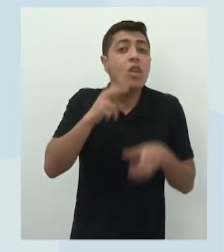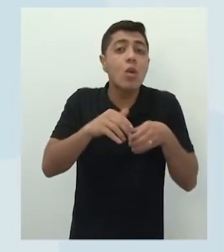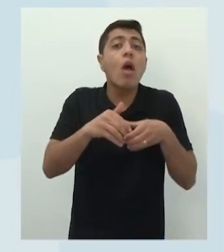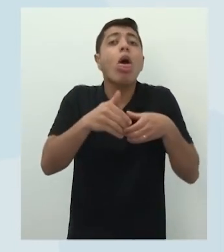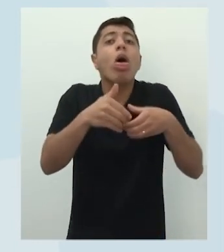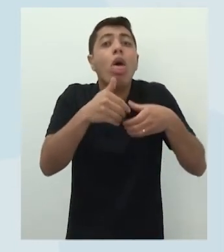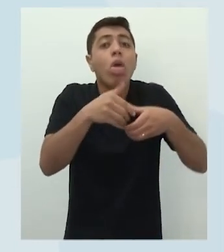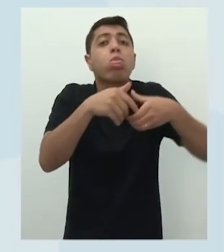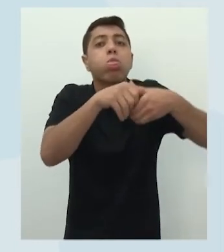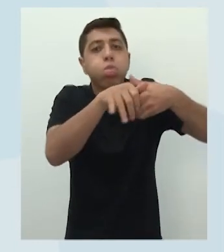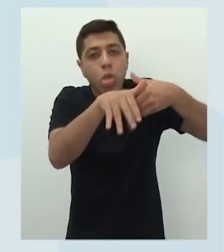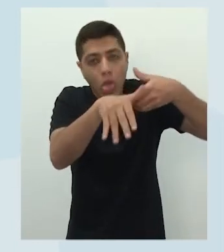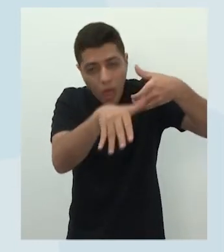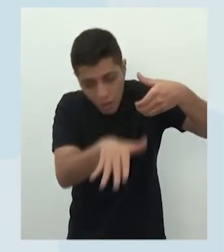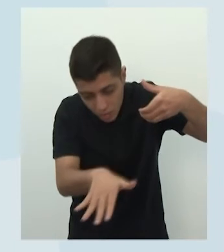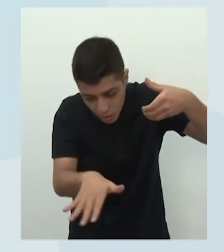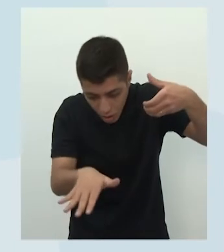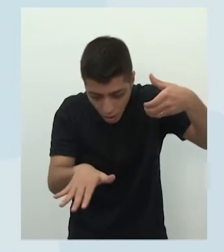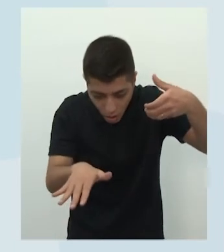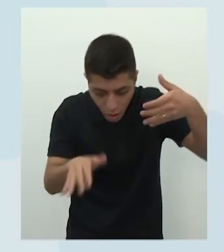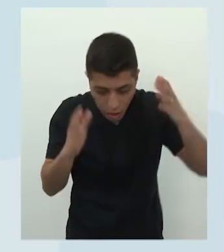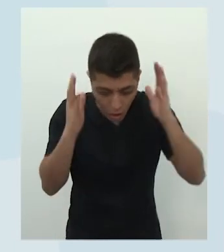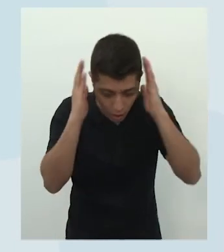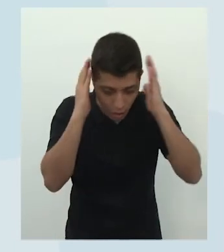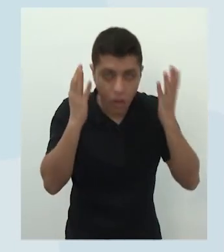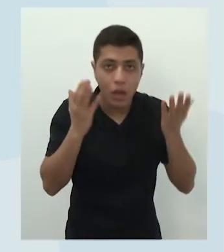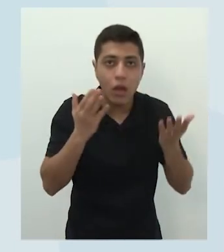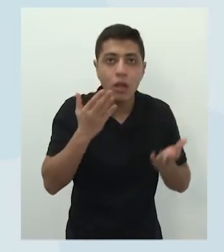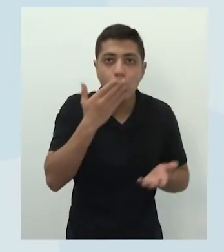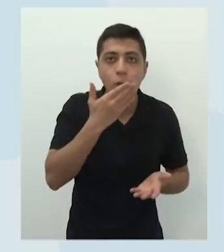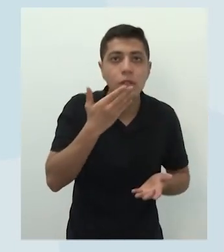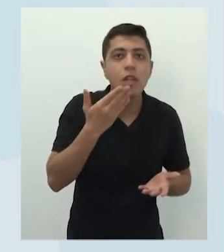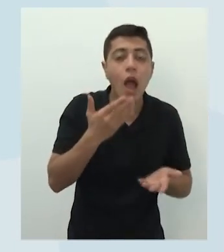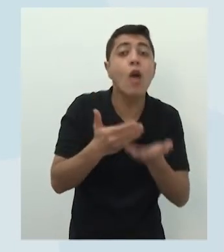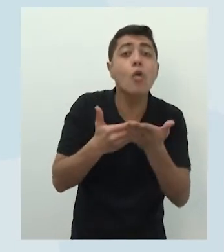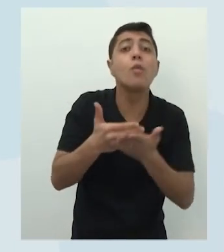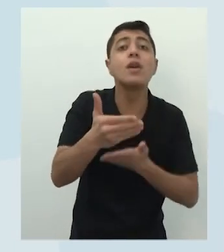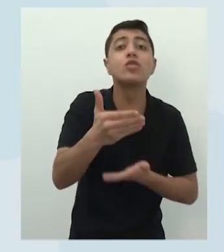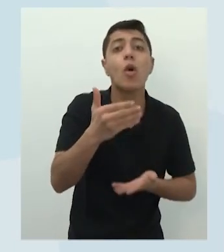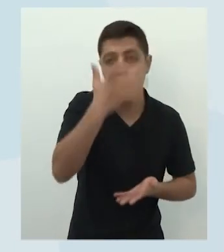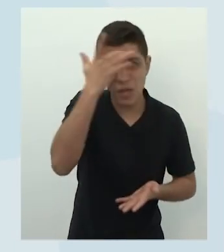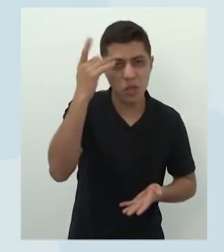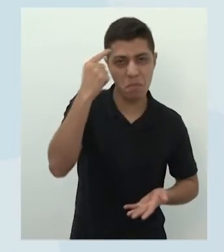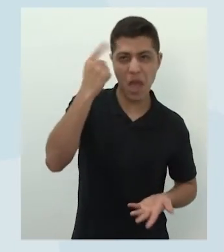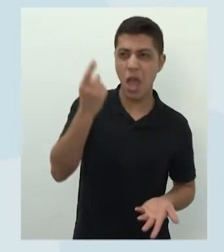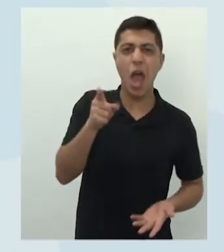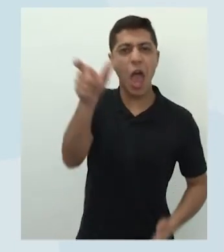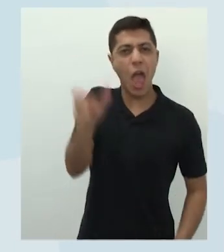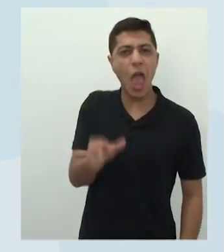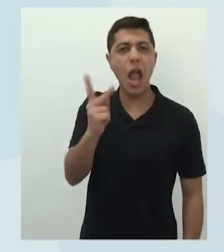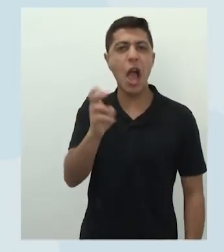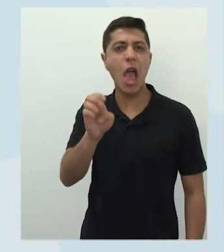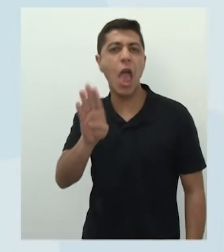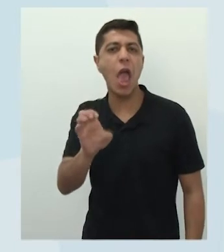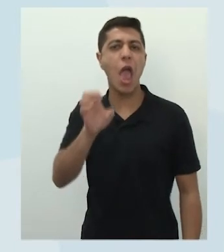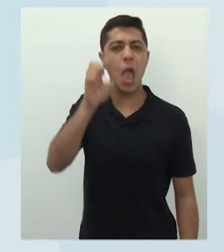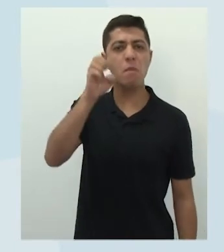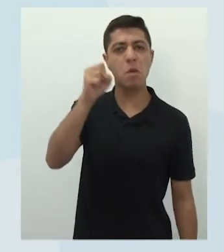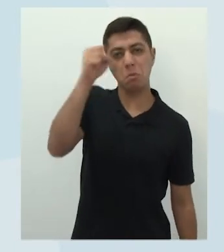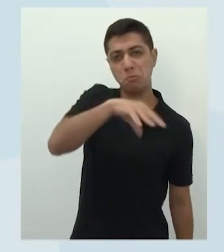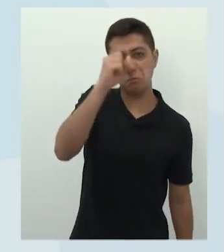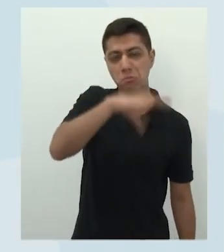menina novinha, que ela bonita, que ela servia vinho, ela servia doces para